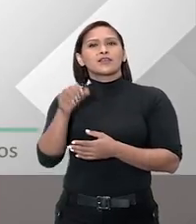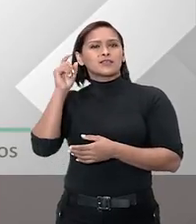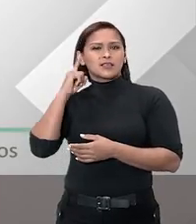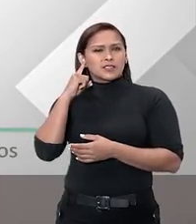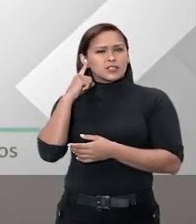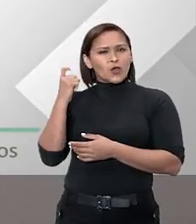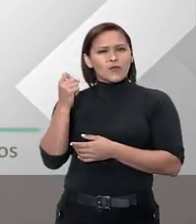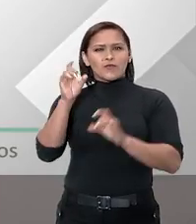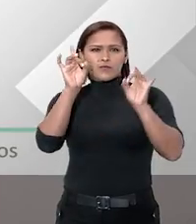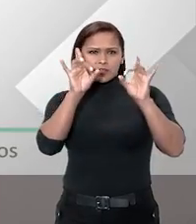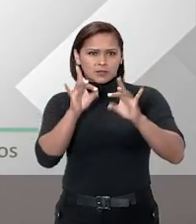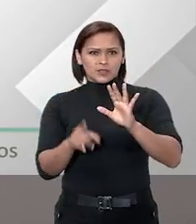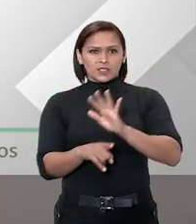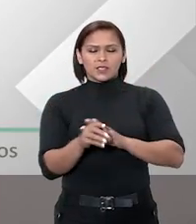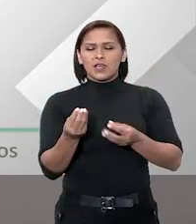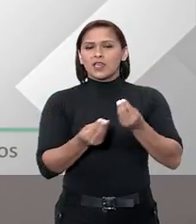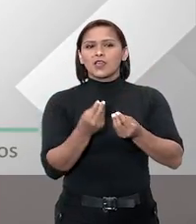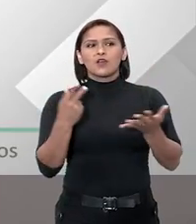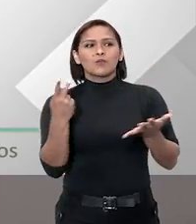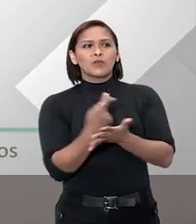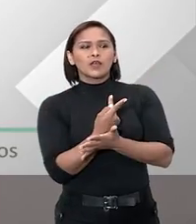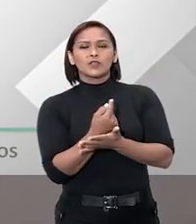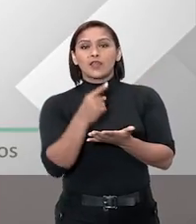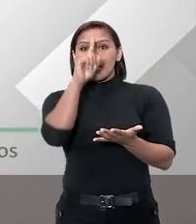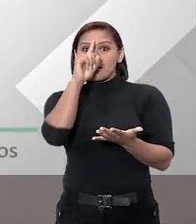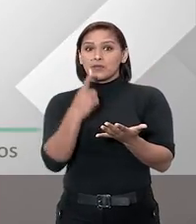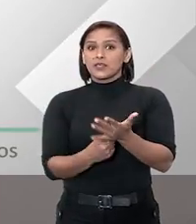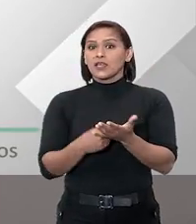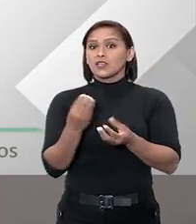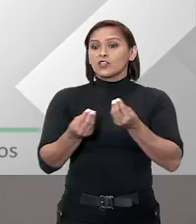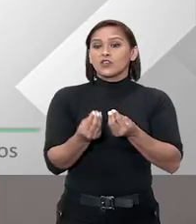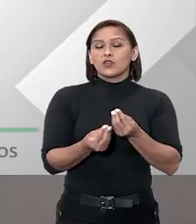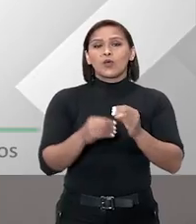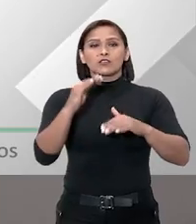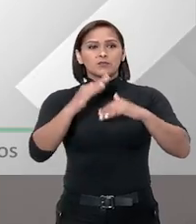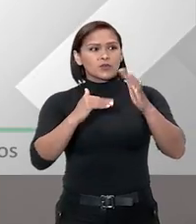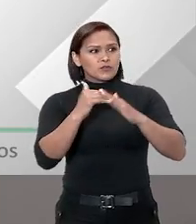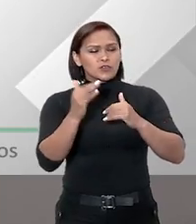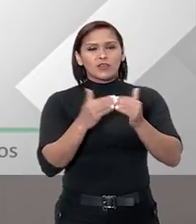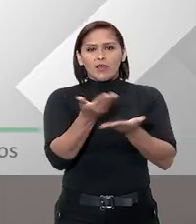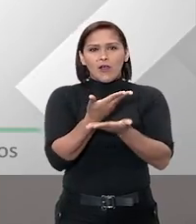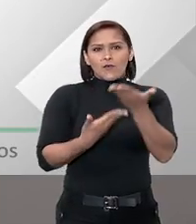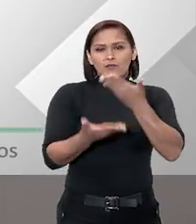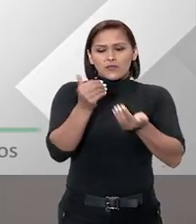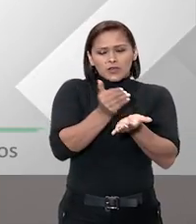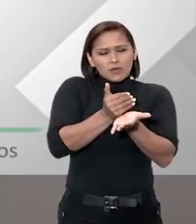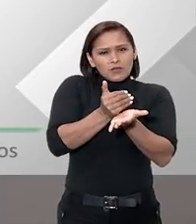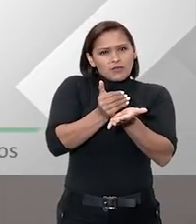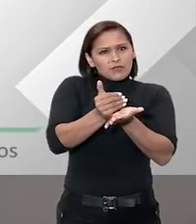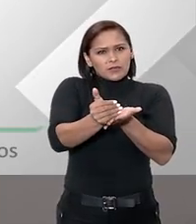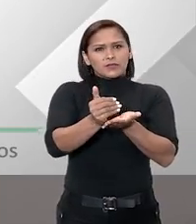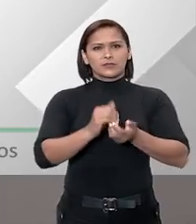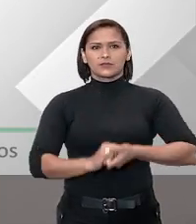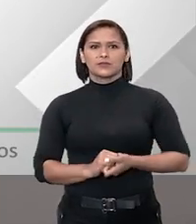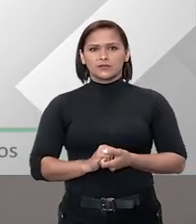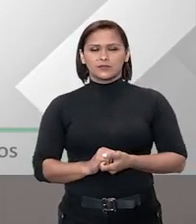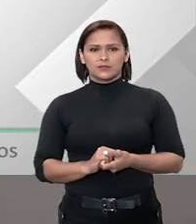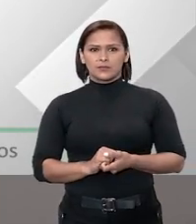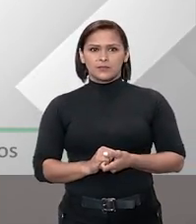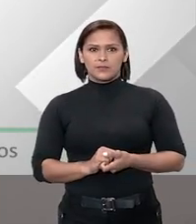essa escuta especializada, em que situações ela é aplicada e quais os profissionais que estão envolvidos nesse processo?